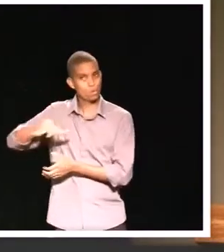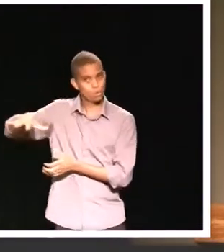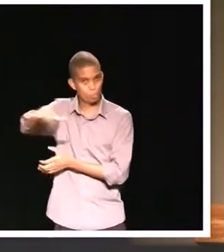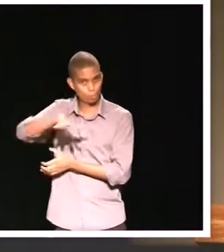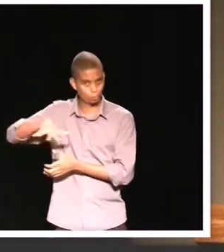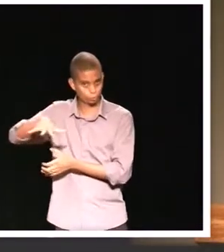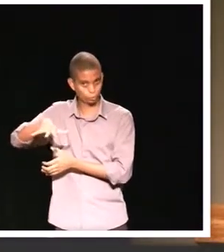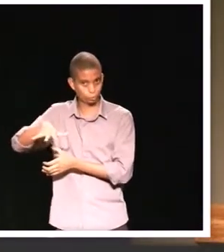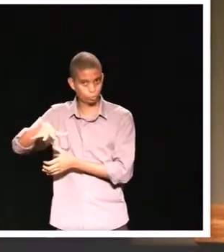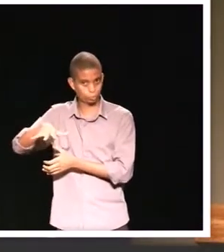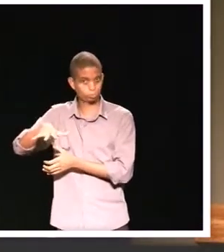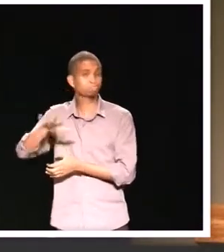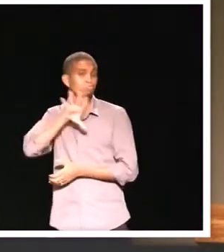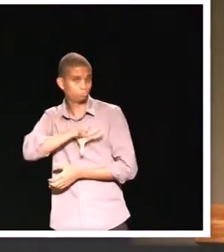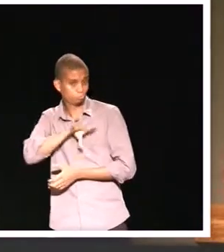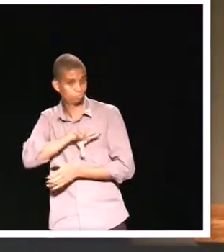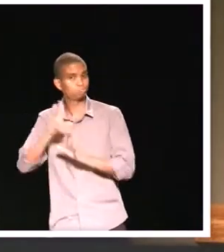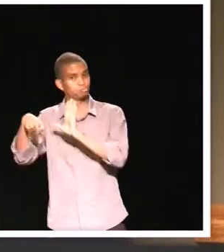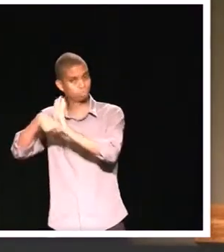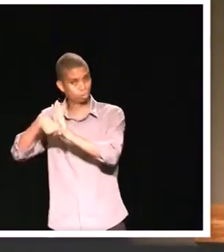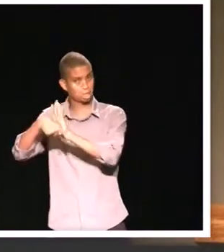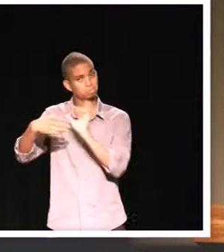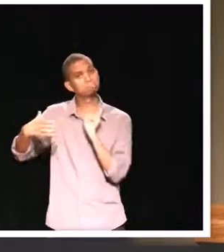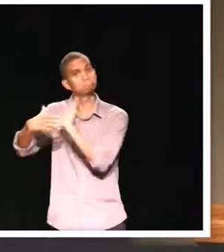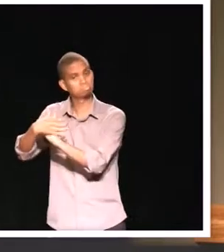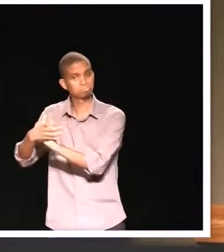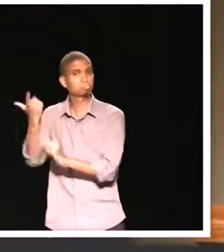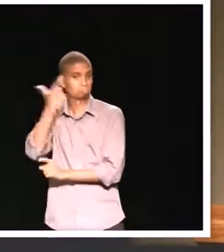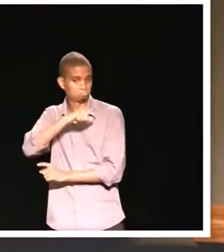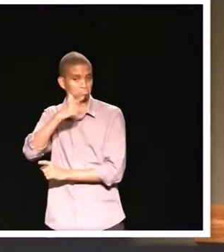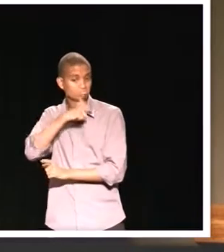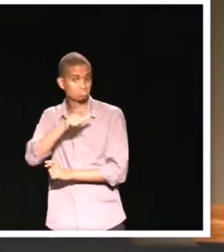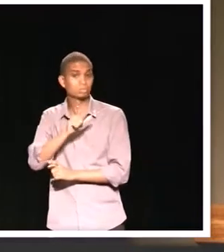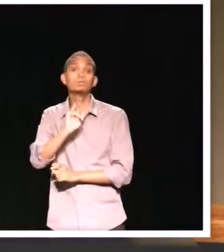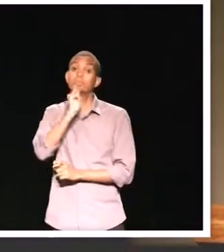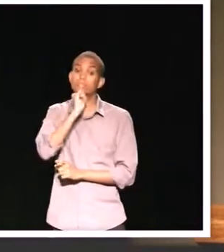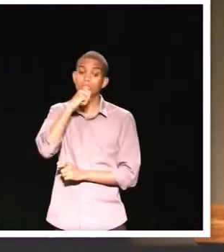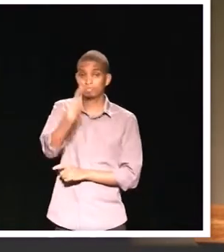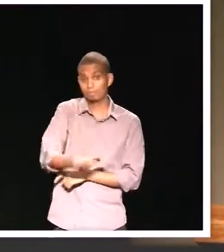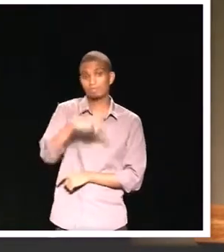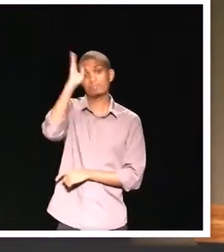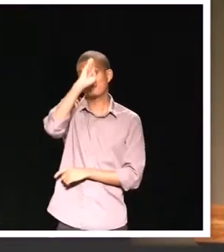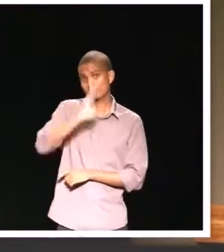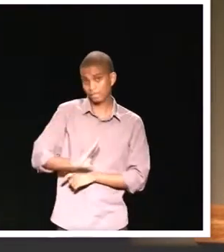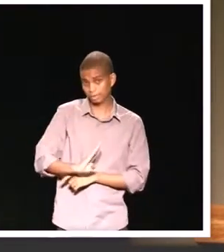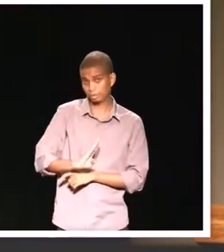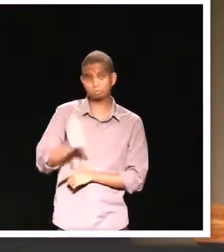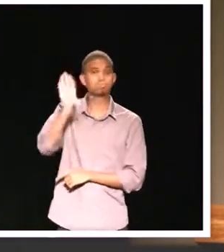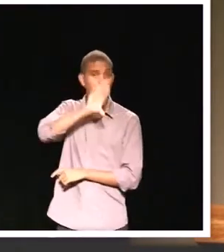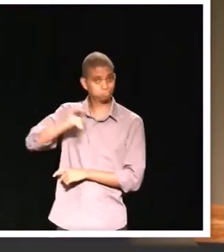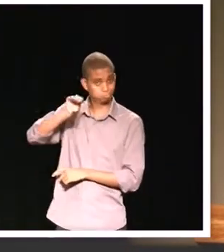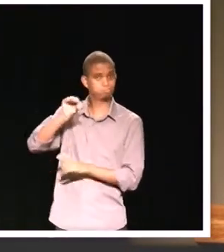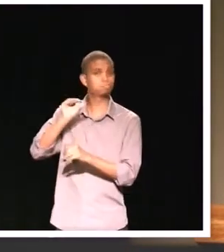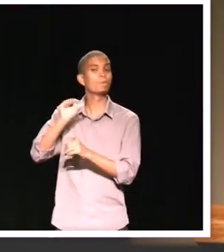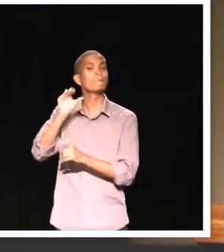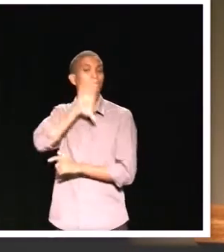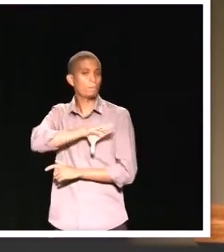dos portugueses, dos falantes do português e, no caso, dos brasileiros.